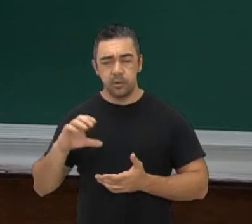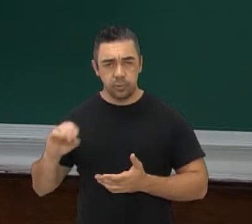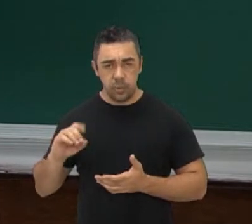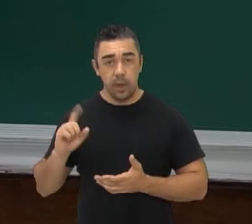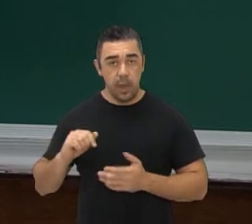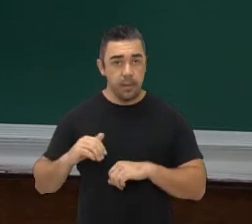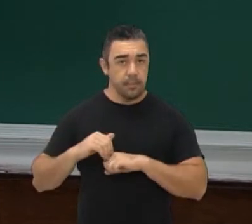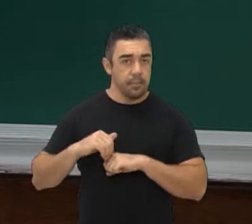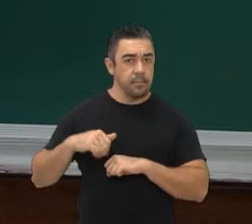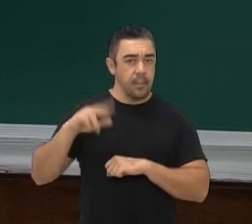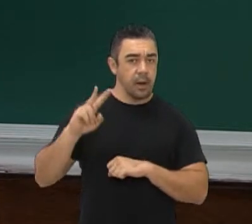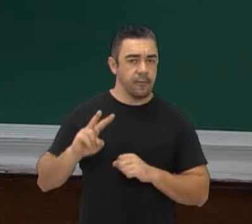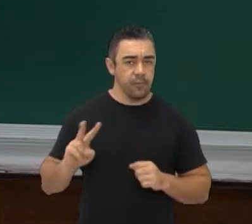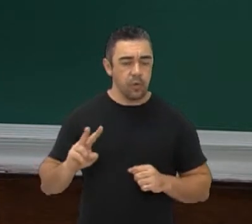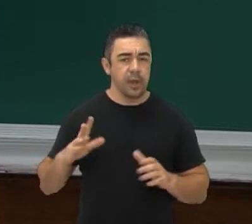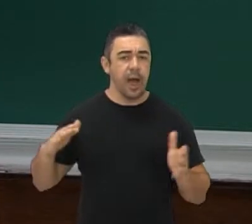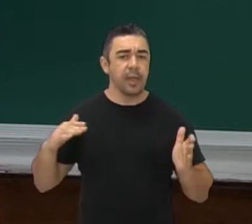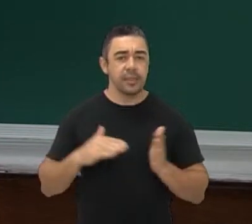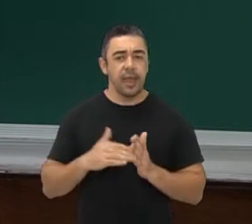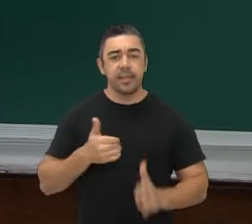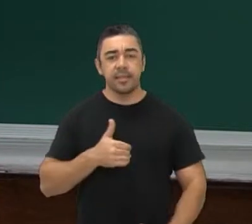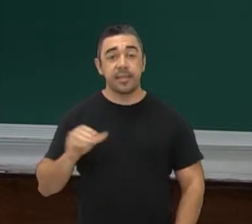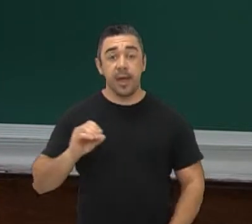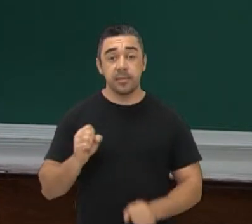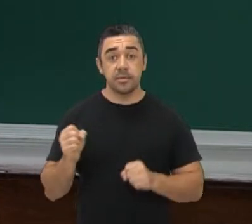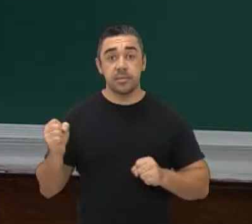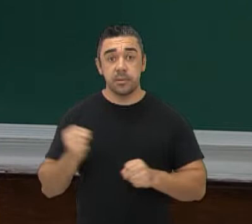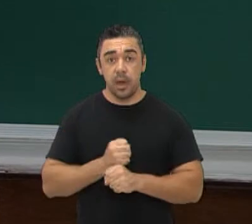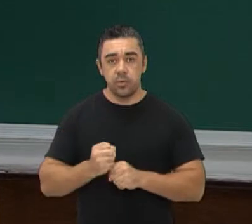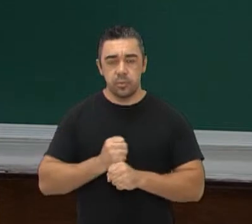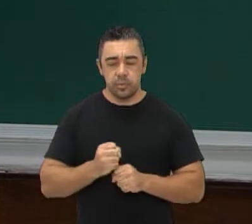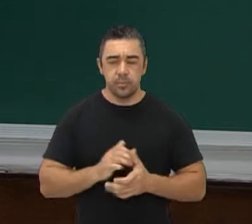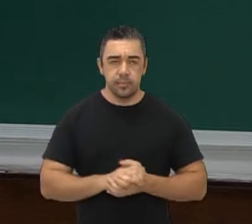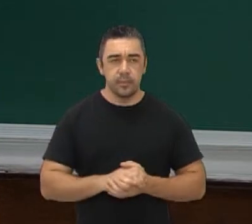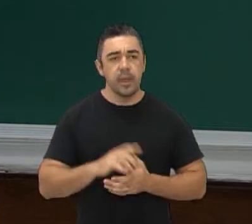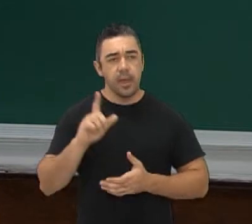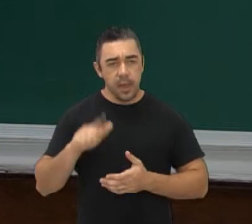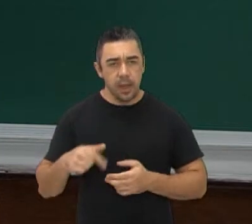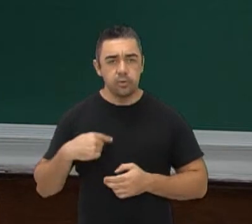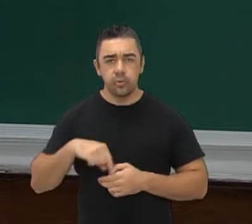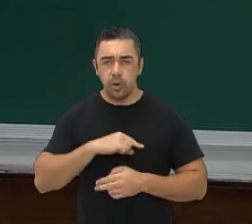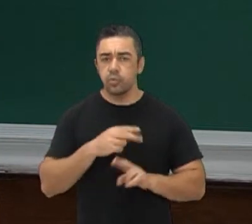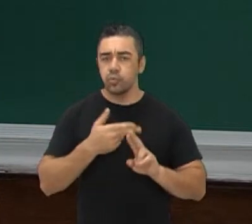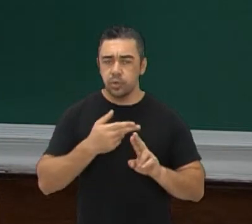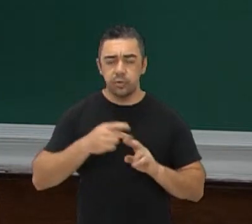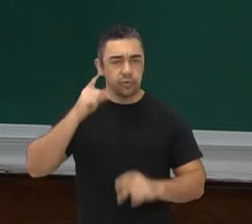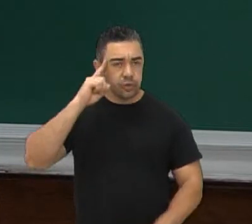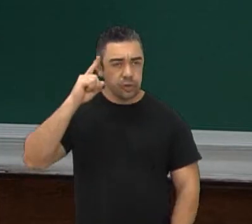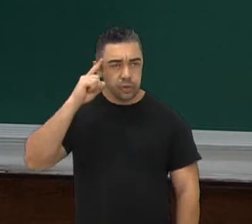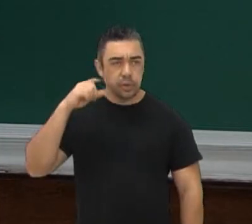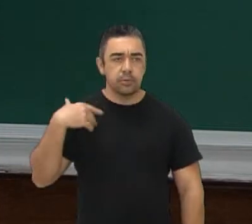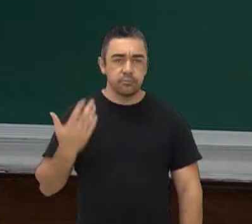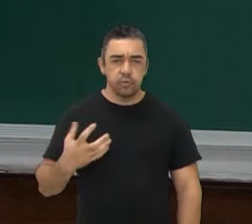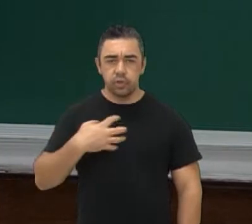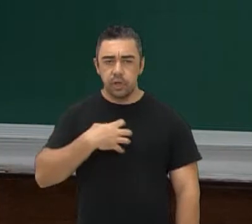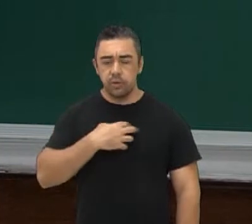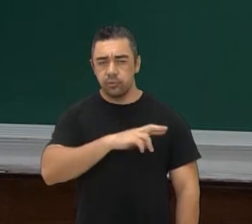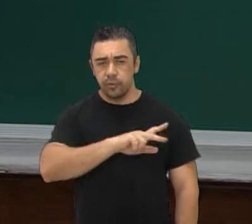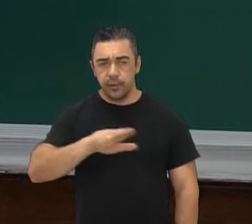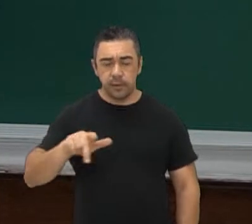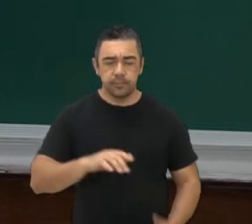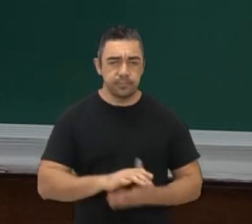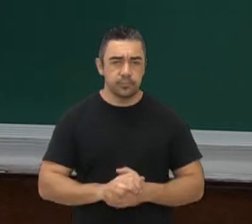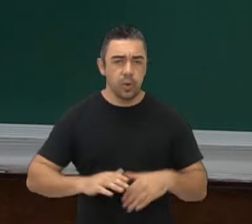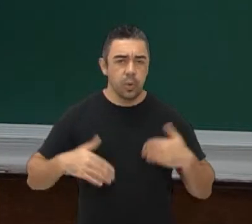outras pilhas e uma durabilidade de até 10 anos. Então, as pilhas estão no nosso dia a dia em muitas formas. Quais são, então,